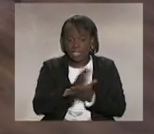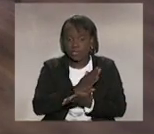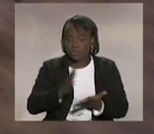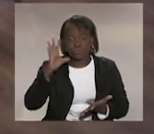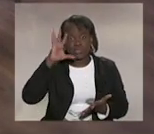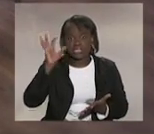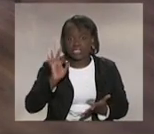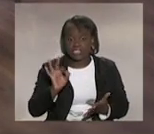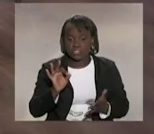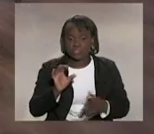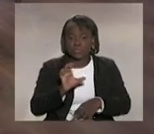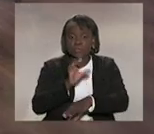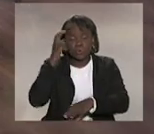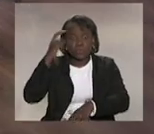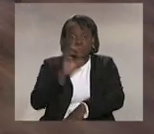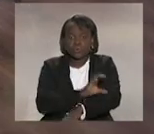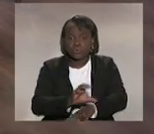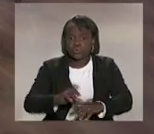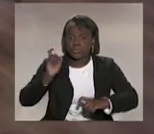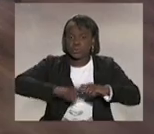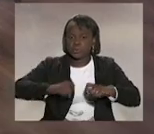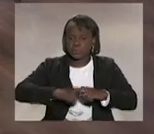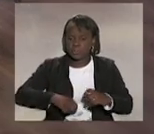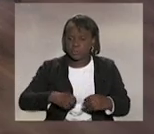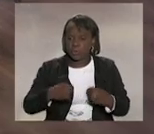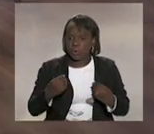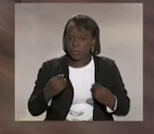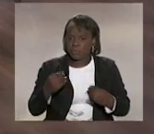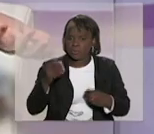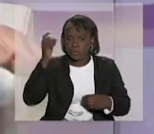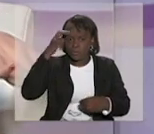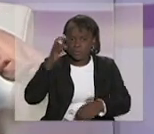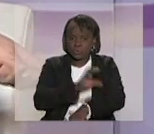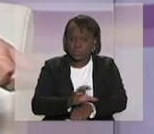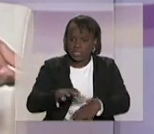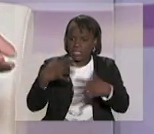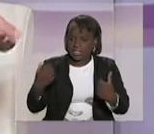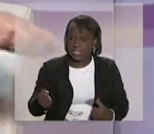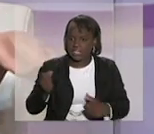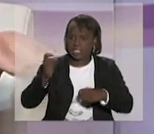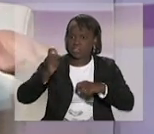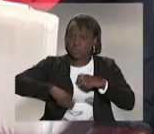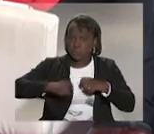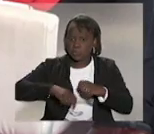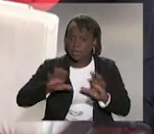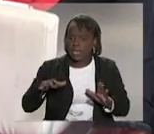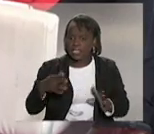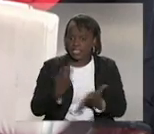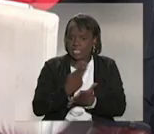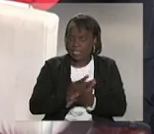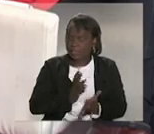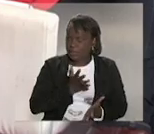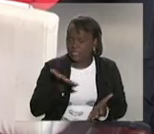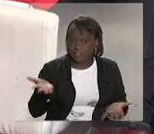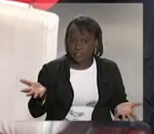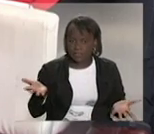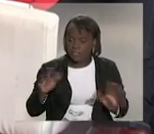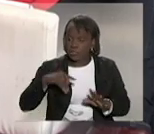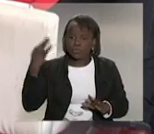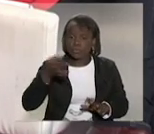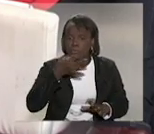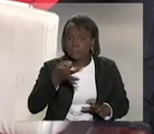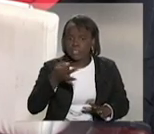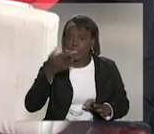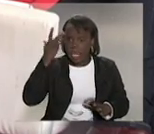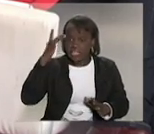entende o conceito de cultura do estupro. As pessoas falam, como é que a gente tem uma cultura que apoia o estupro se o estupro é crime, se na teoria todo mundo acha o